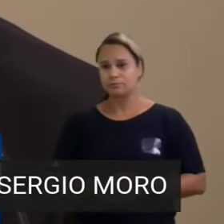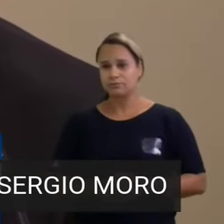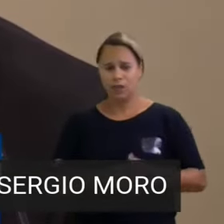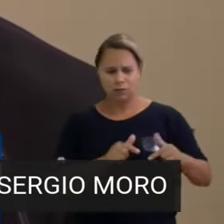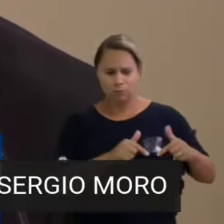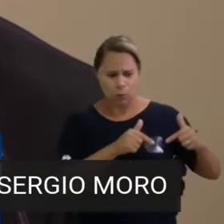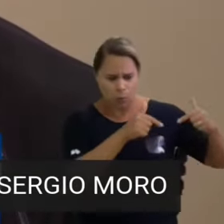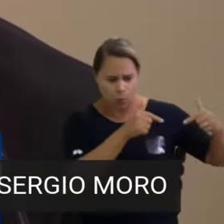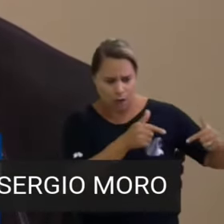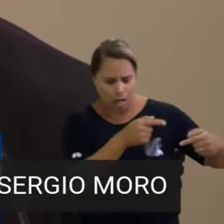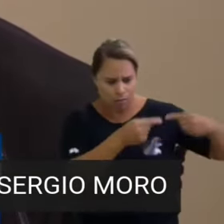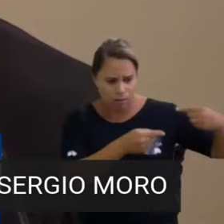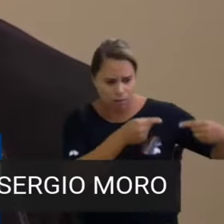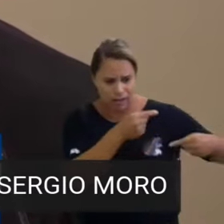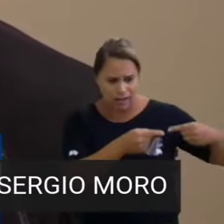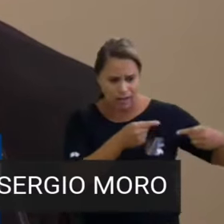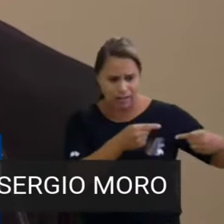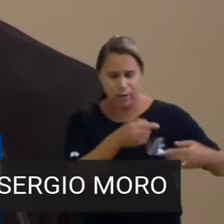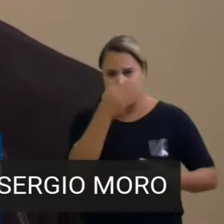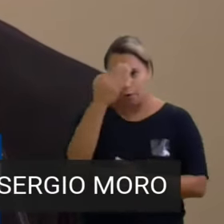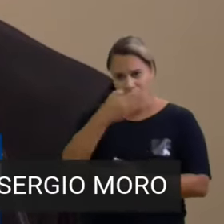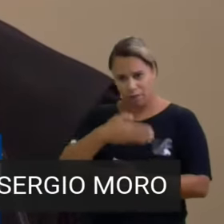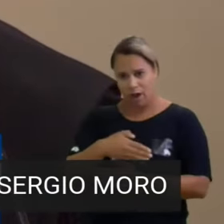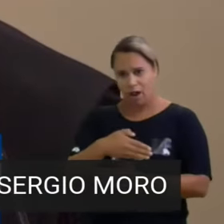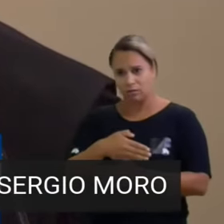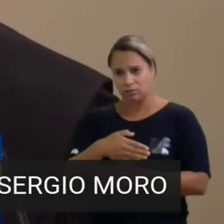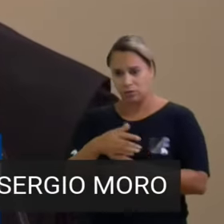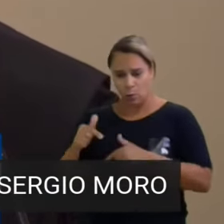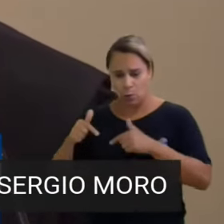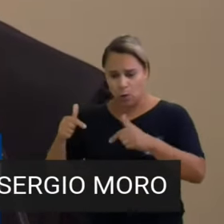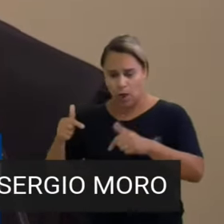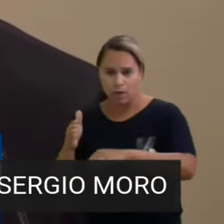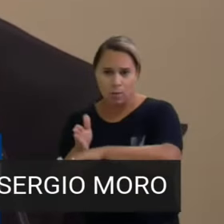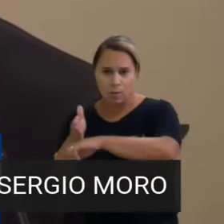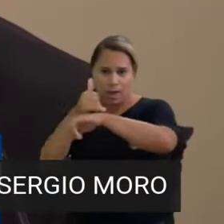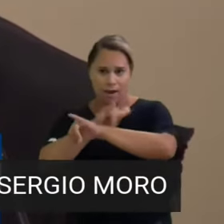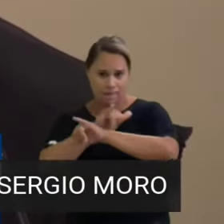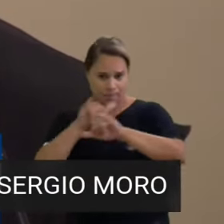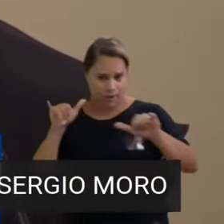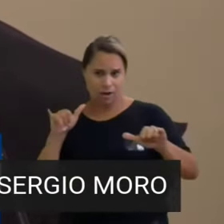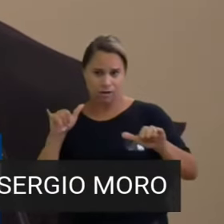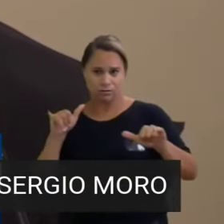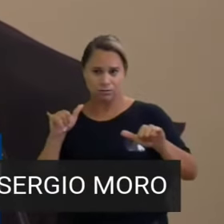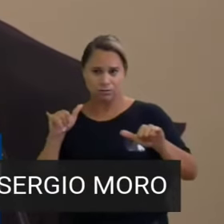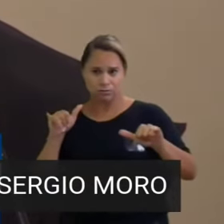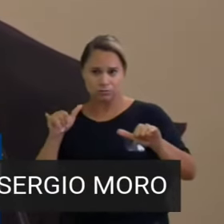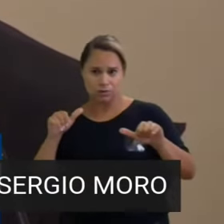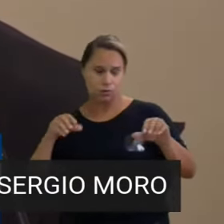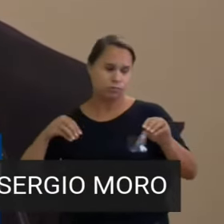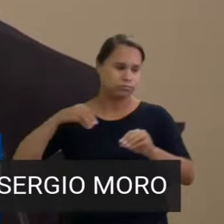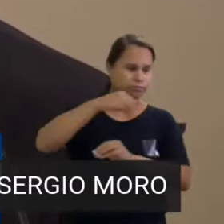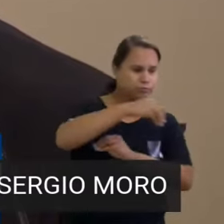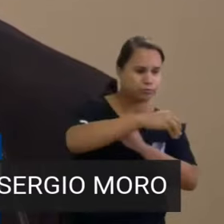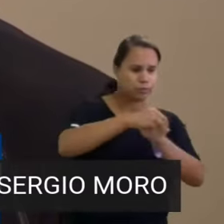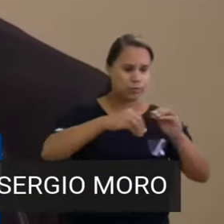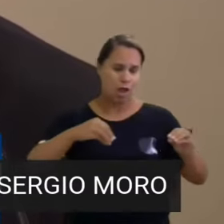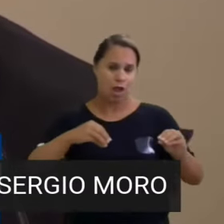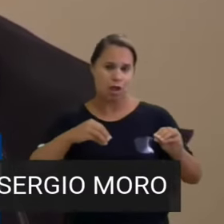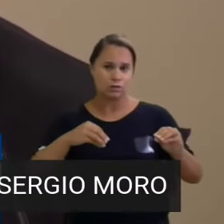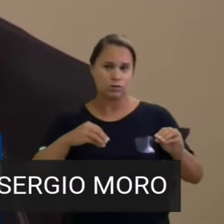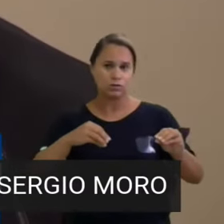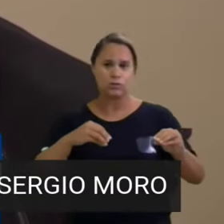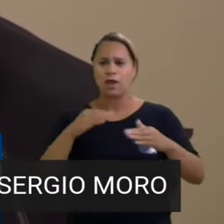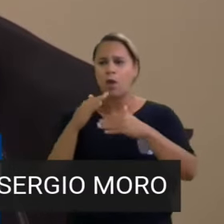política pré de pré-campanha. vai fazer um uma transferência de uma competência que nós